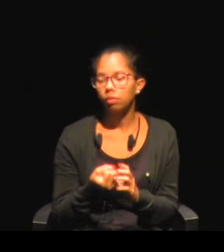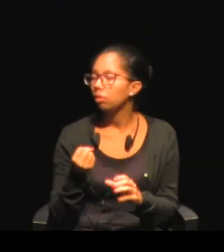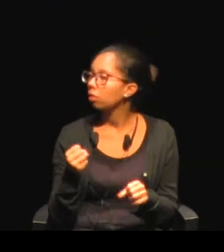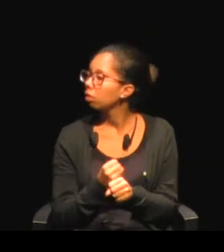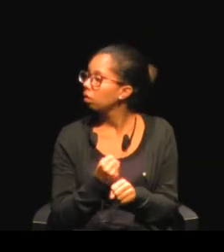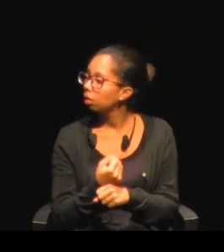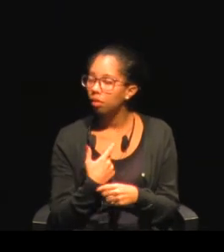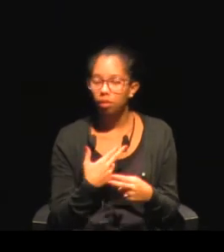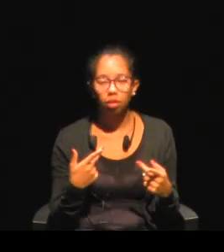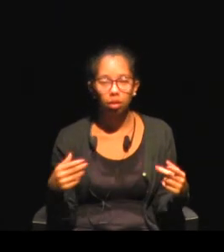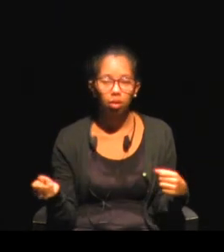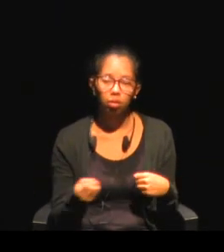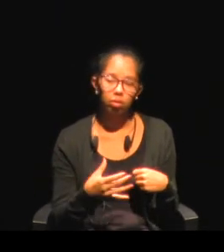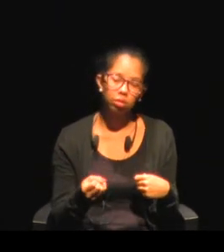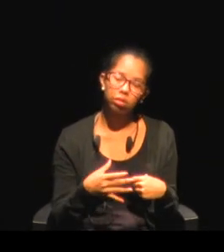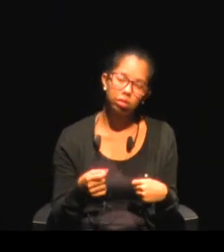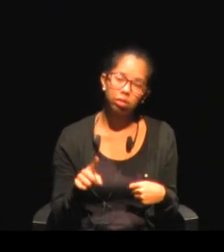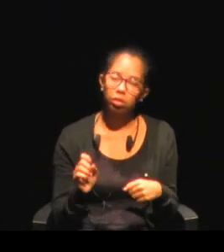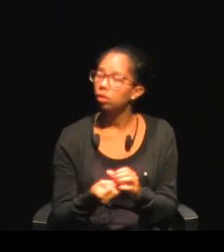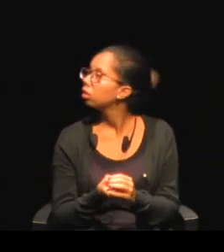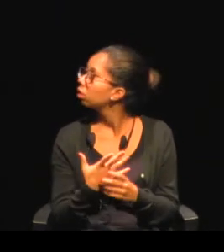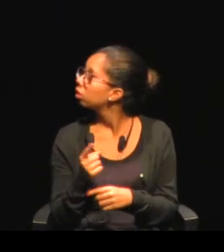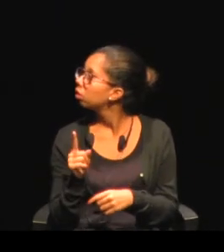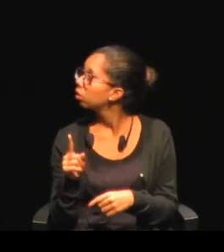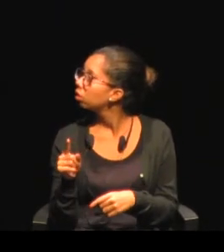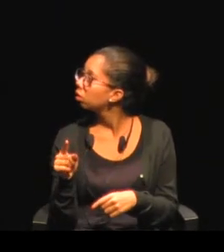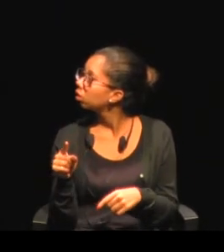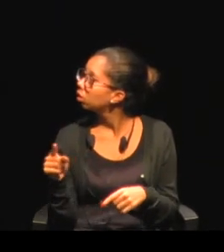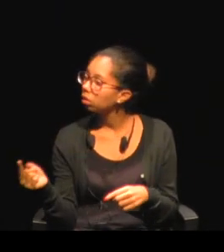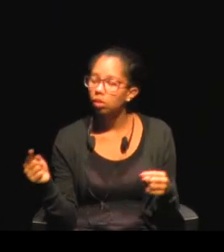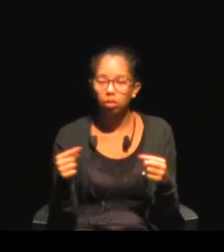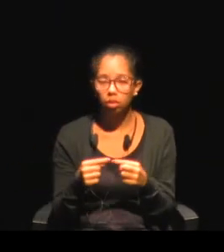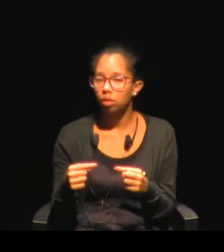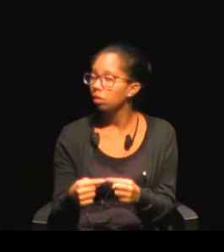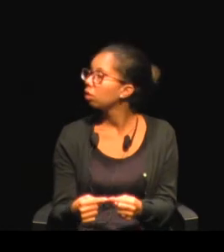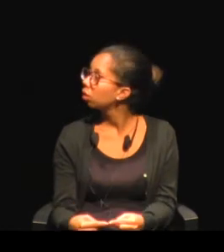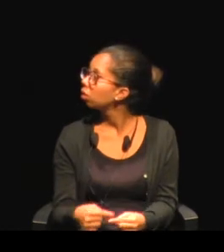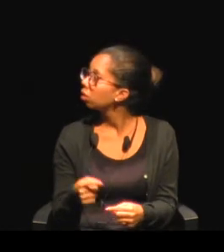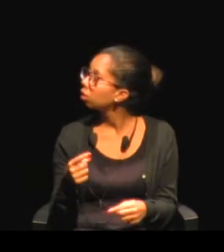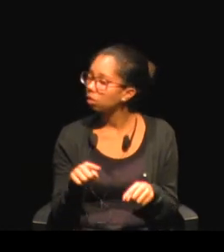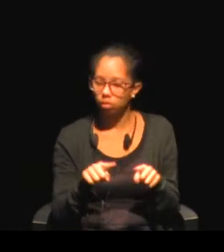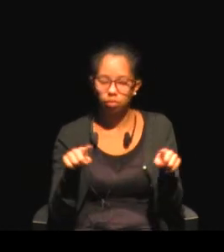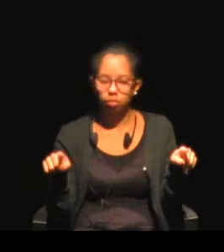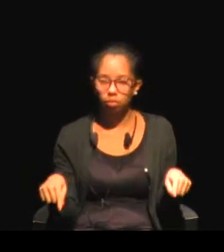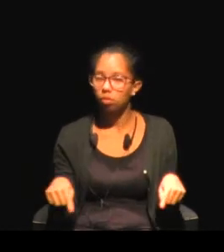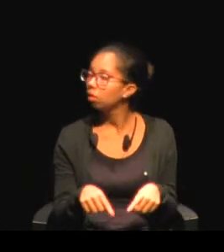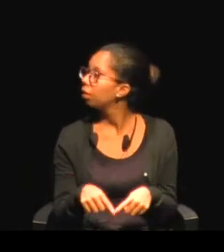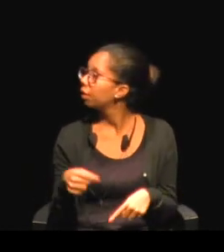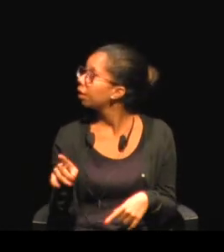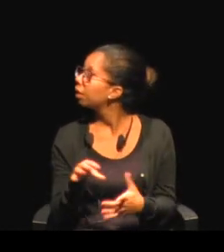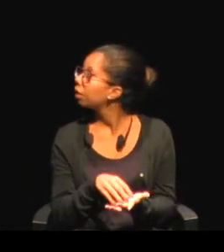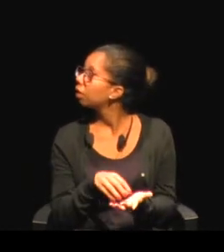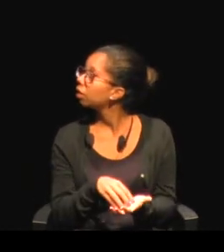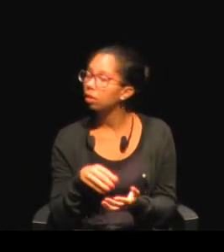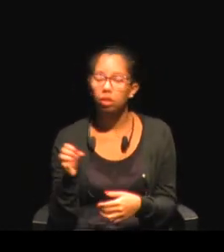das ruínas, e essa cor avermelhada aqui. Quando a gente olhou esse montinho aqui, de certa maneira, a